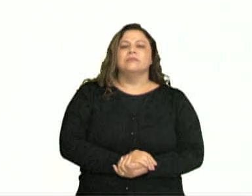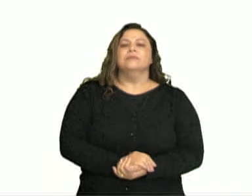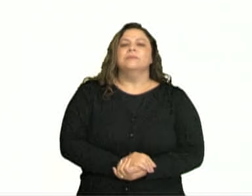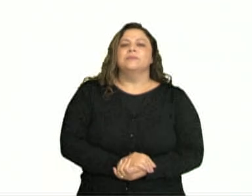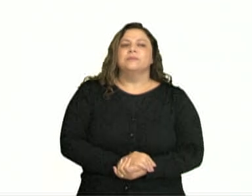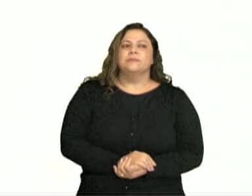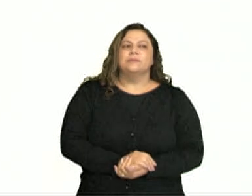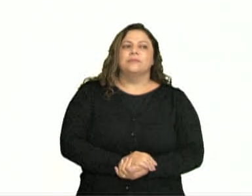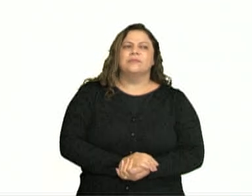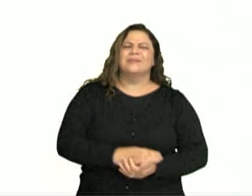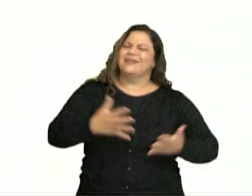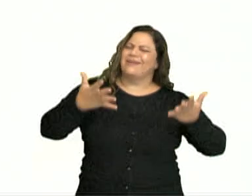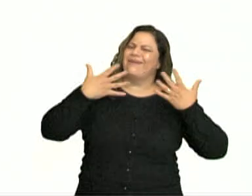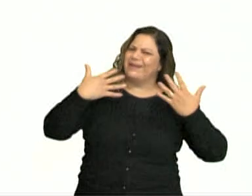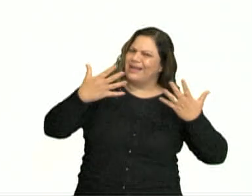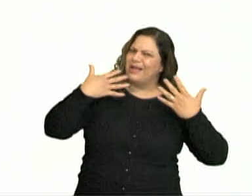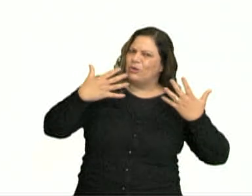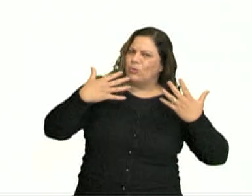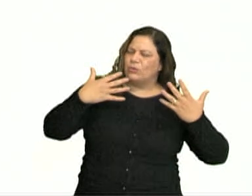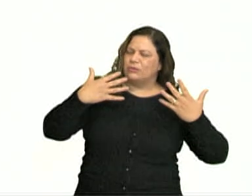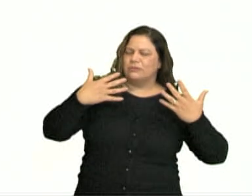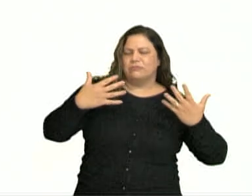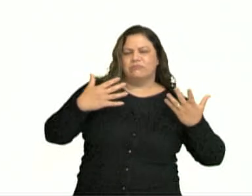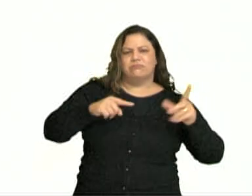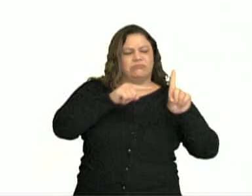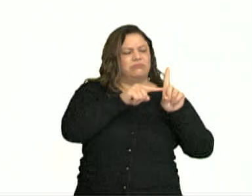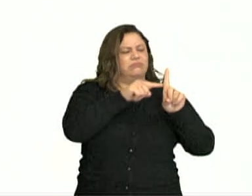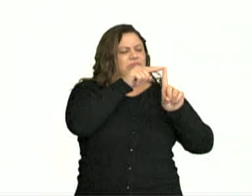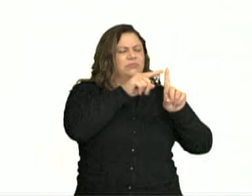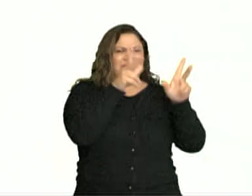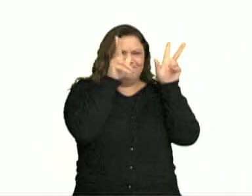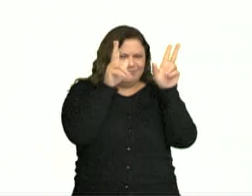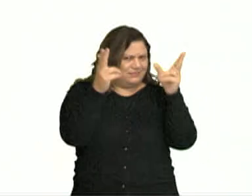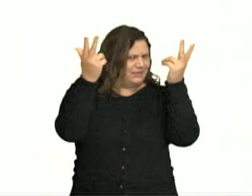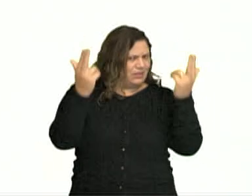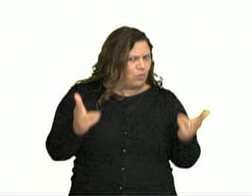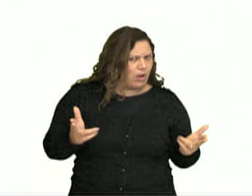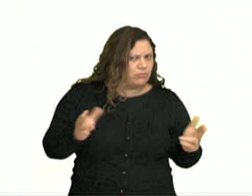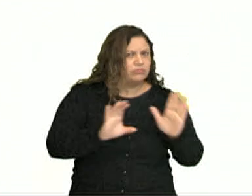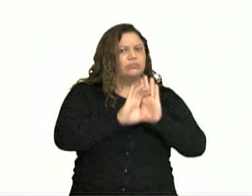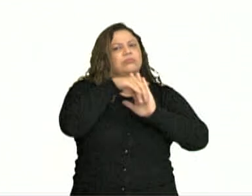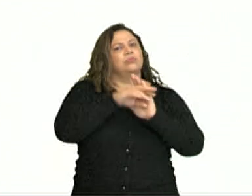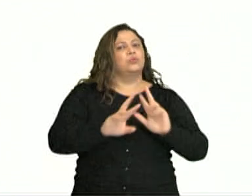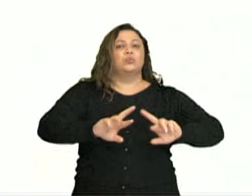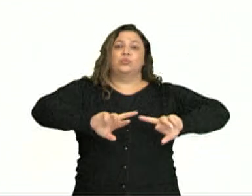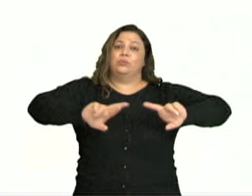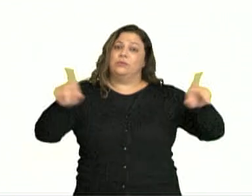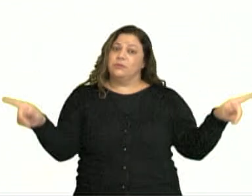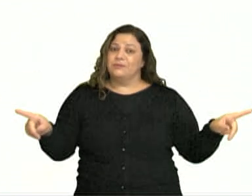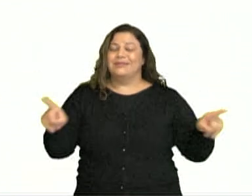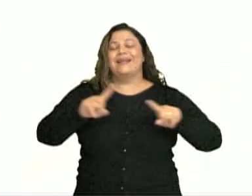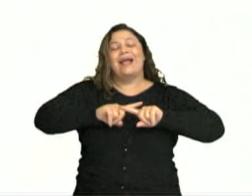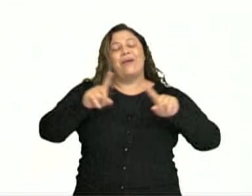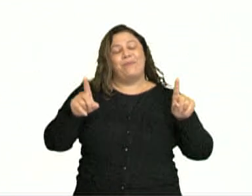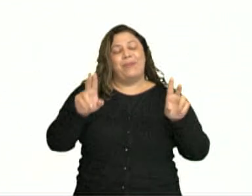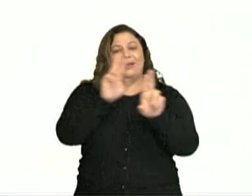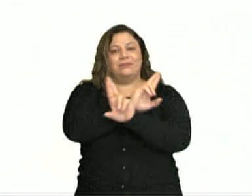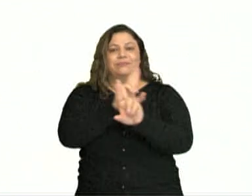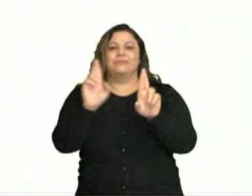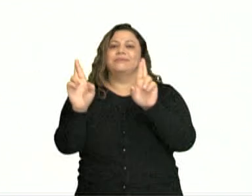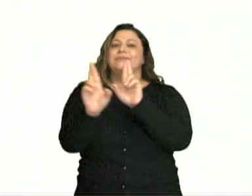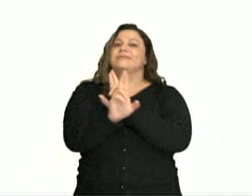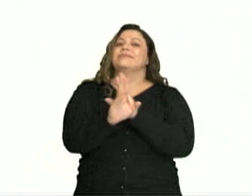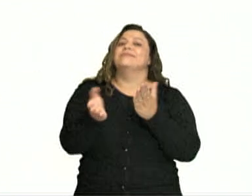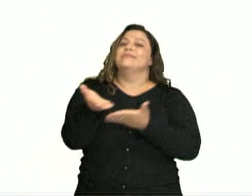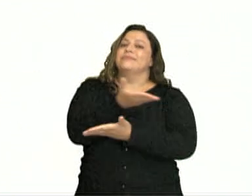Então, calor e temperatura são iguais? Os conceitos de calor e temperatura são diferentes, porém eles estão relacionados.